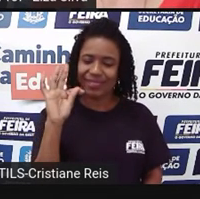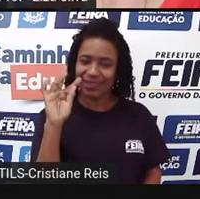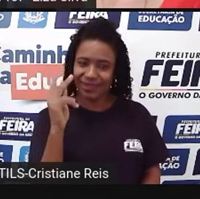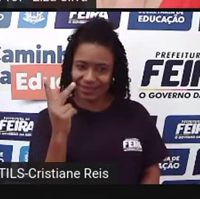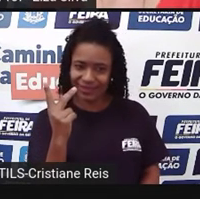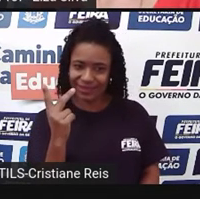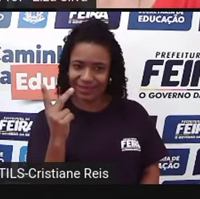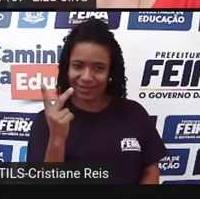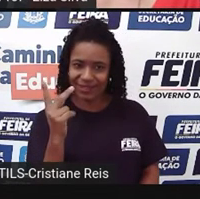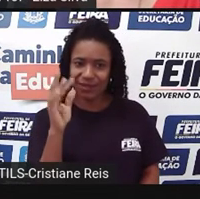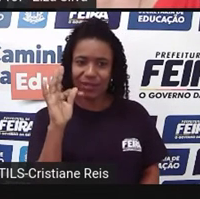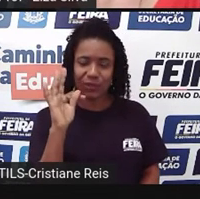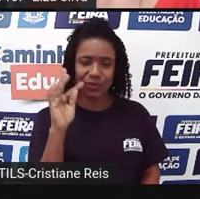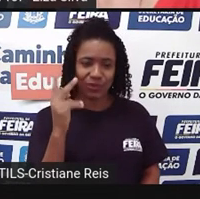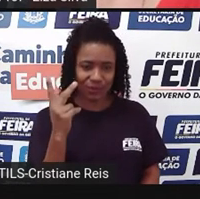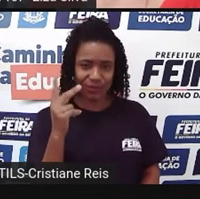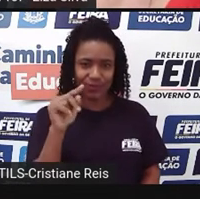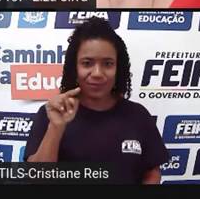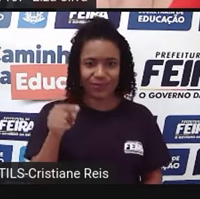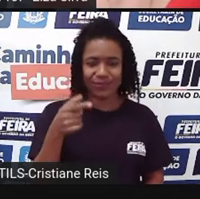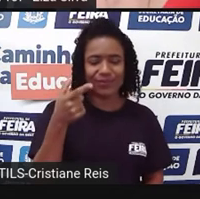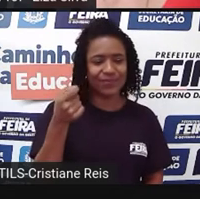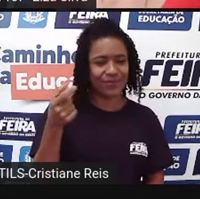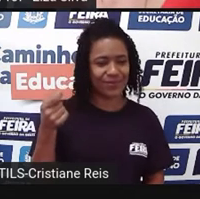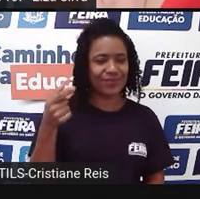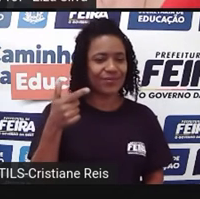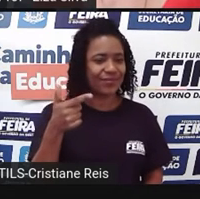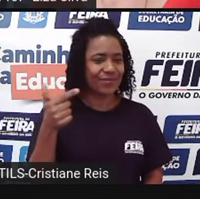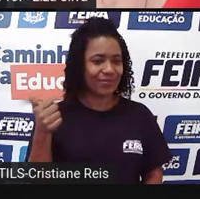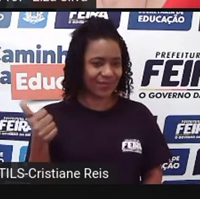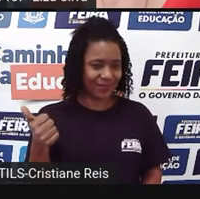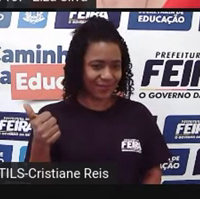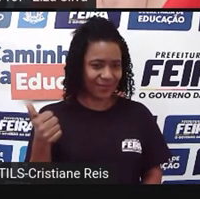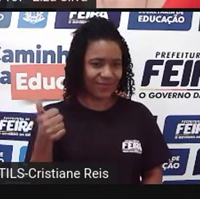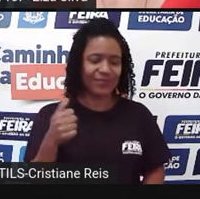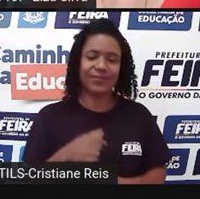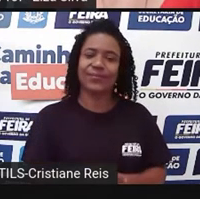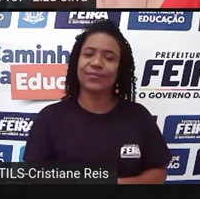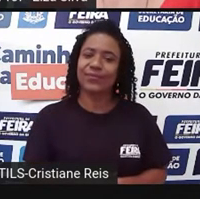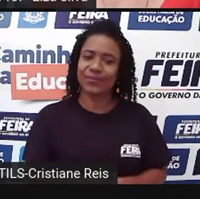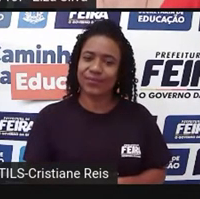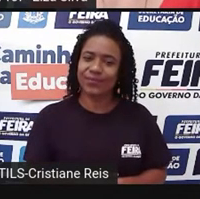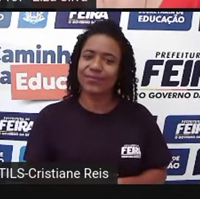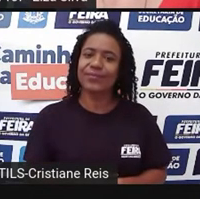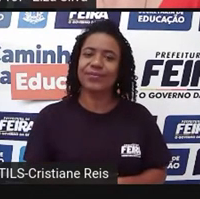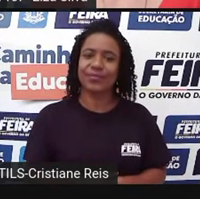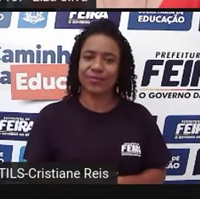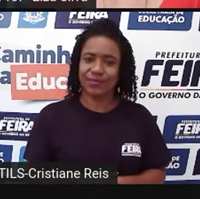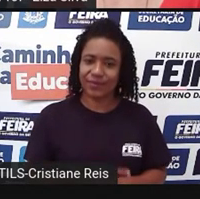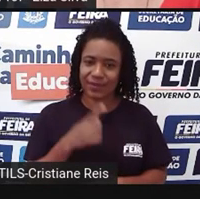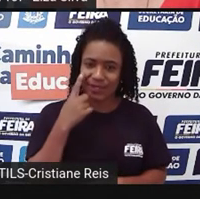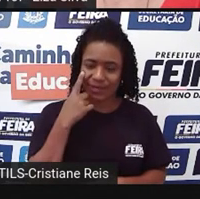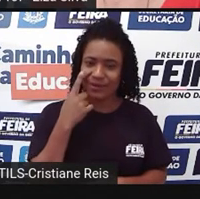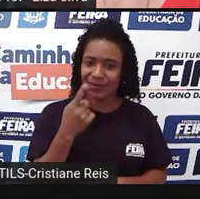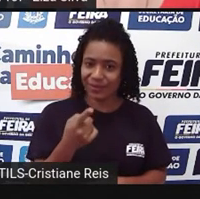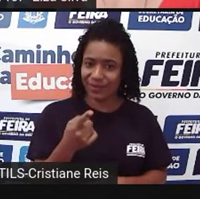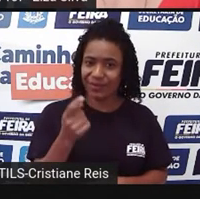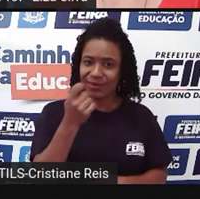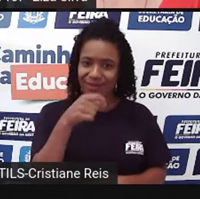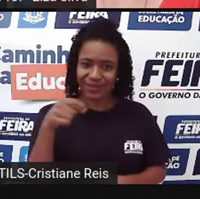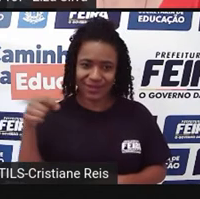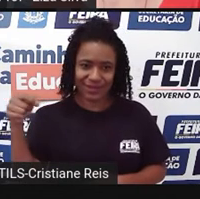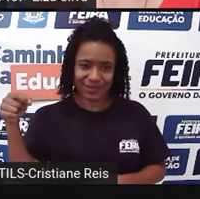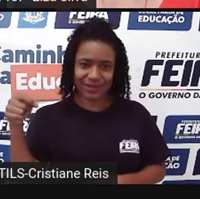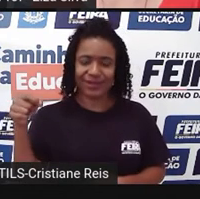two here to Any One All 27 de outubro de dois mil e 21 Schubert Windows Seven